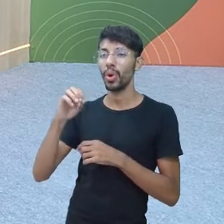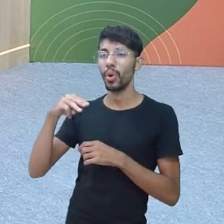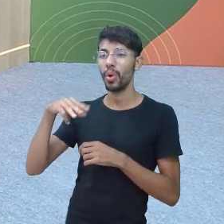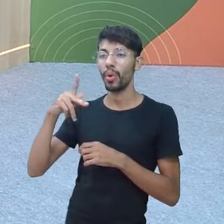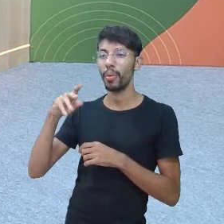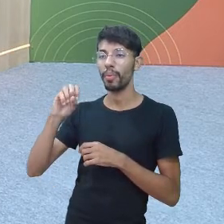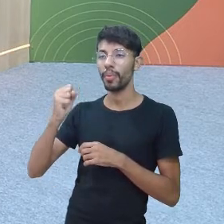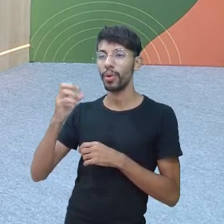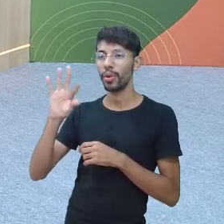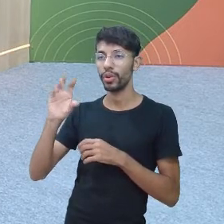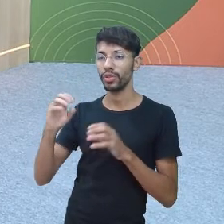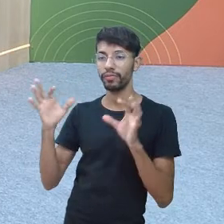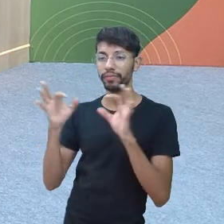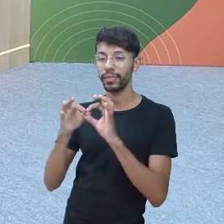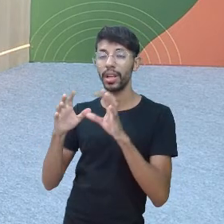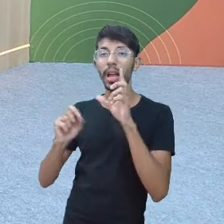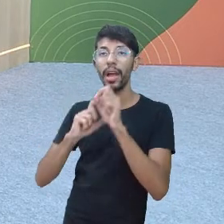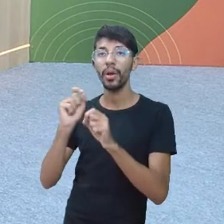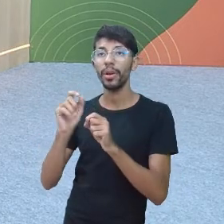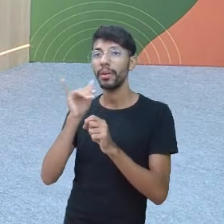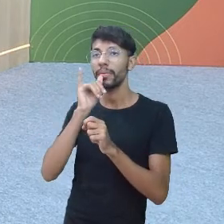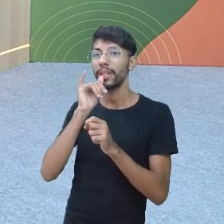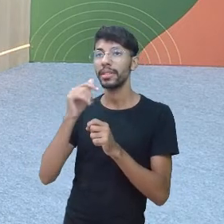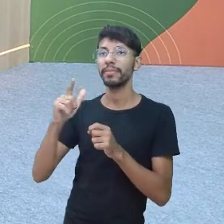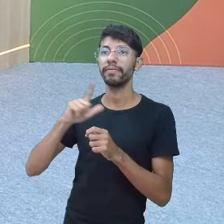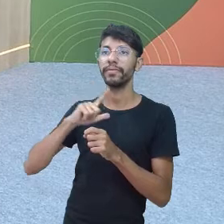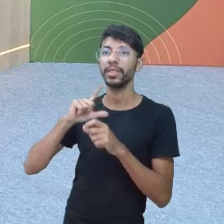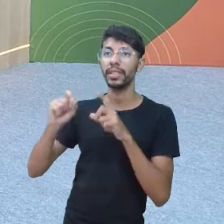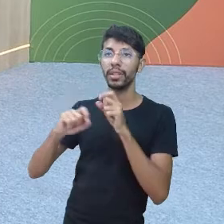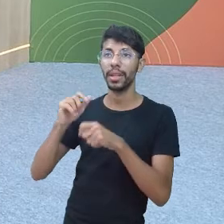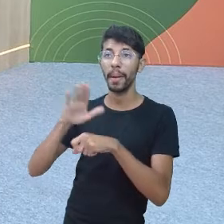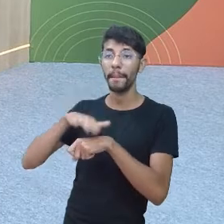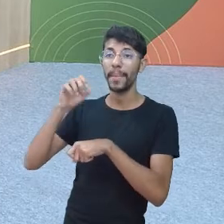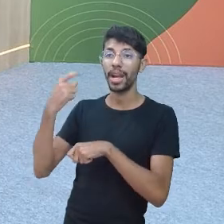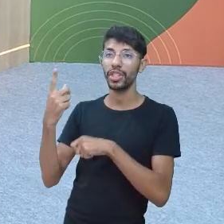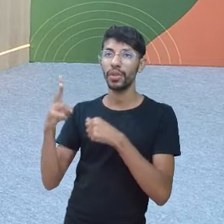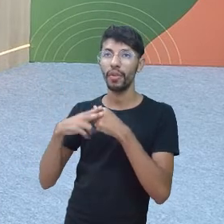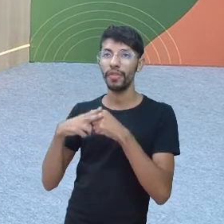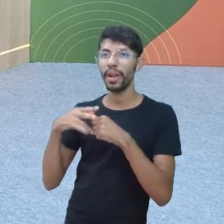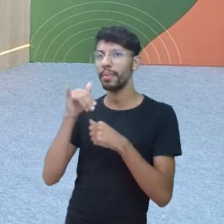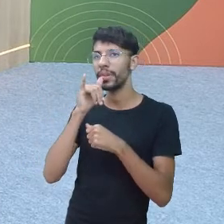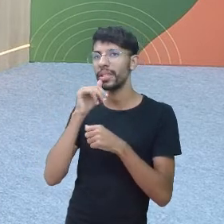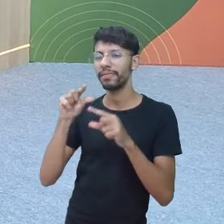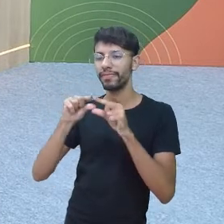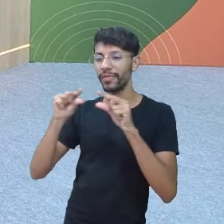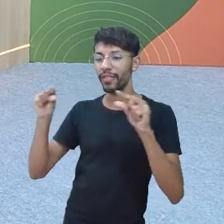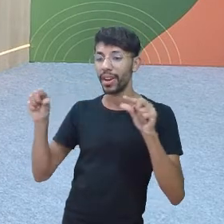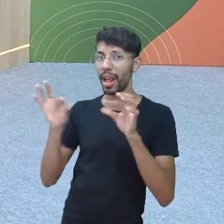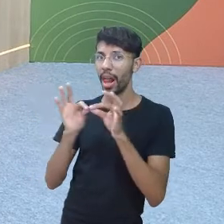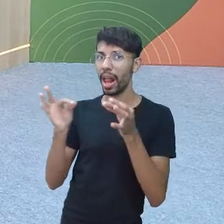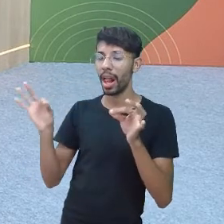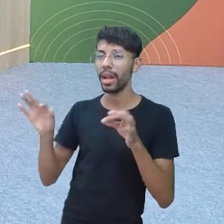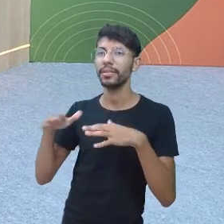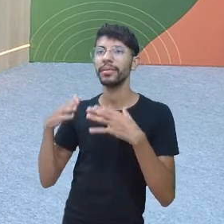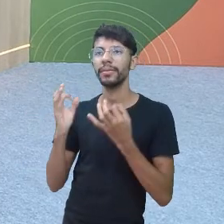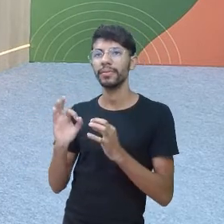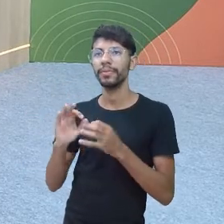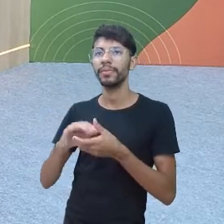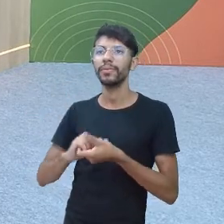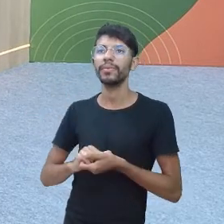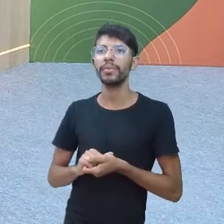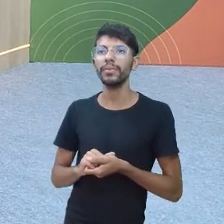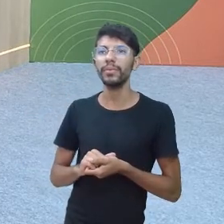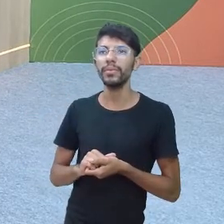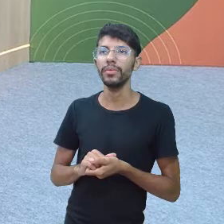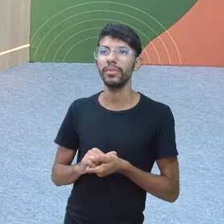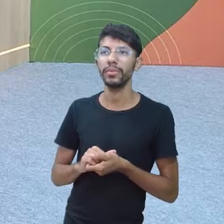ter frases mais longas em que eu utilizo 2 ou mais ações, e essas ações são dadas pelo meu verbo. Então, quando eu